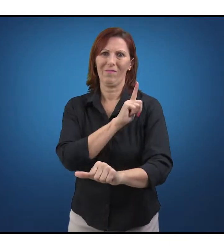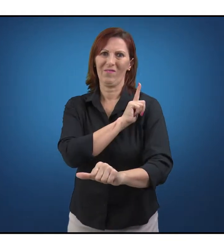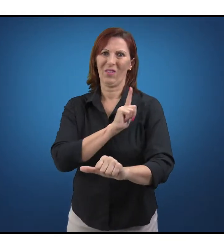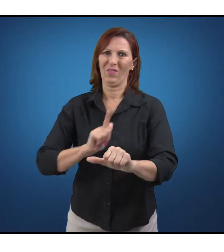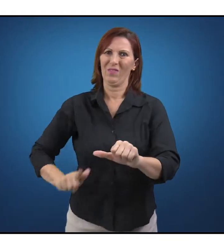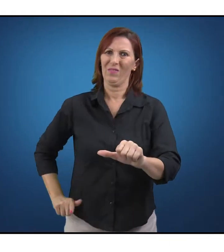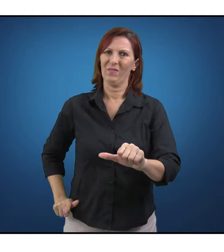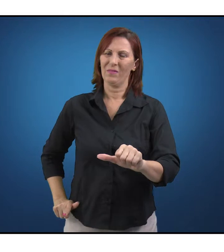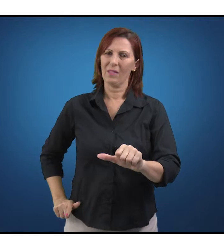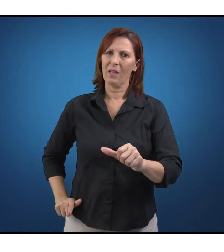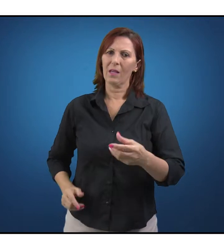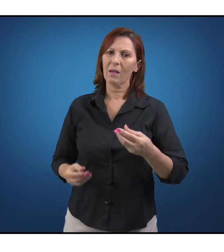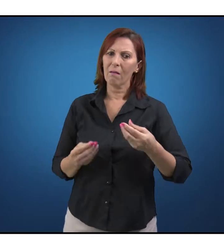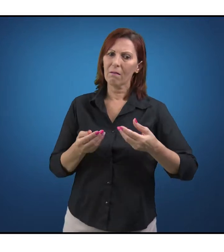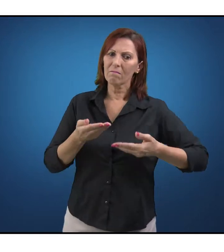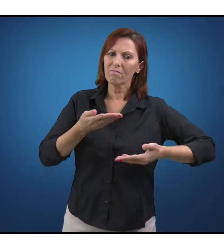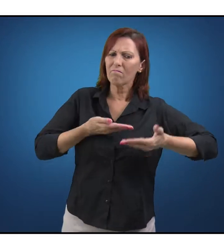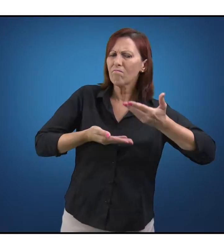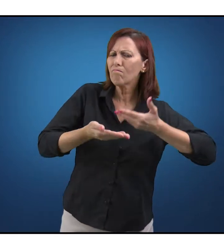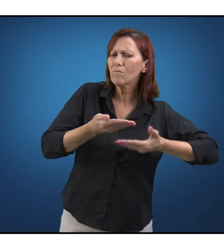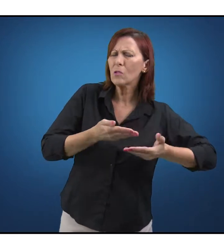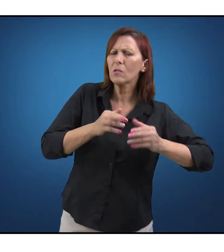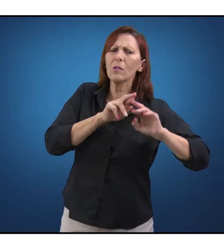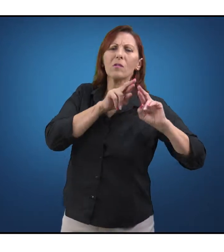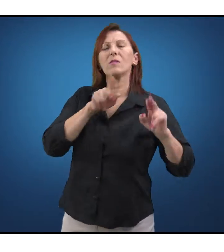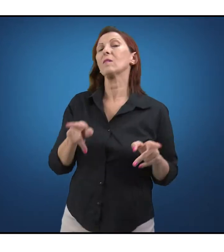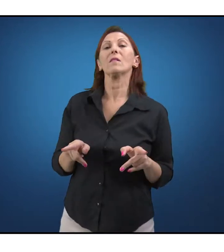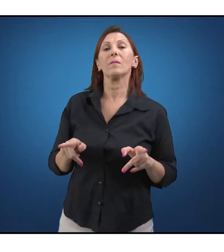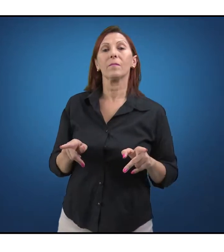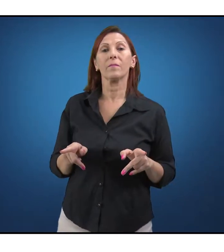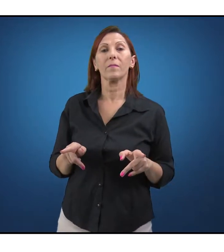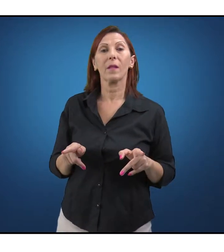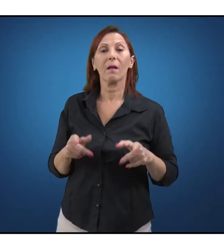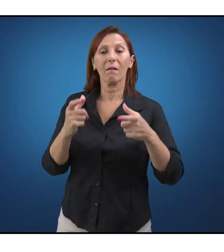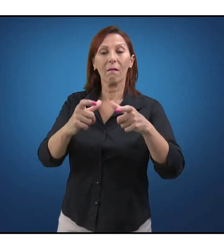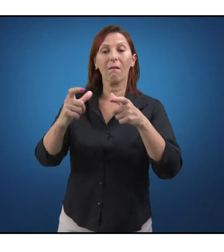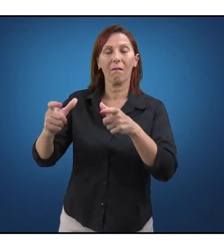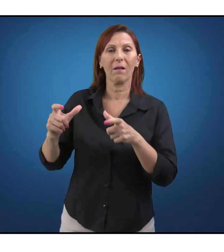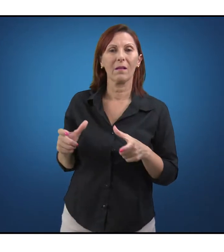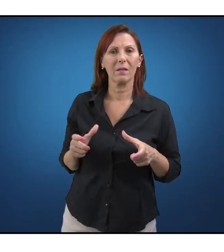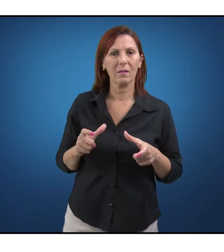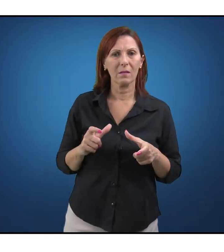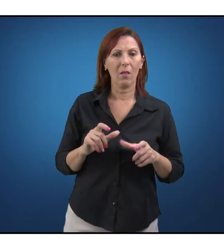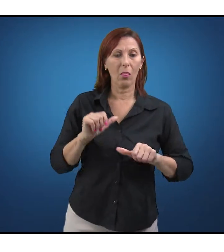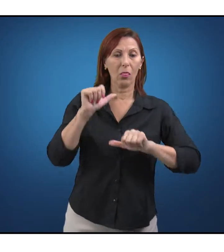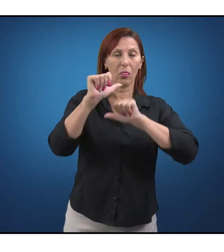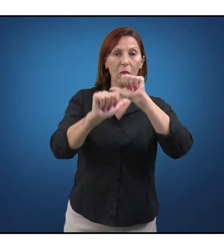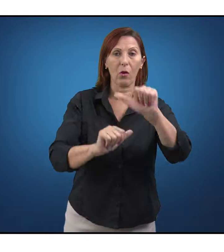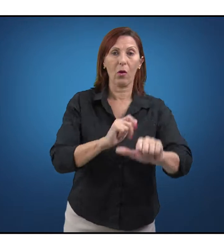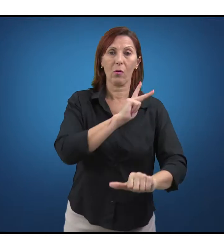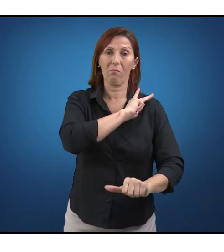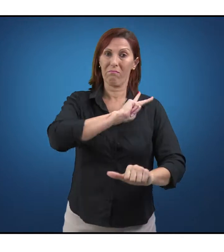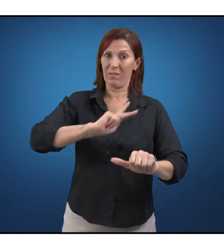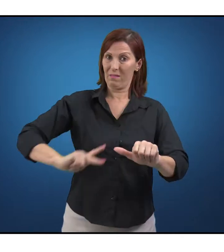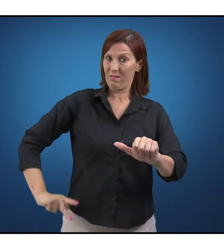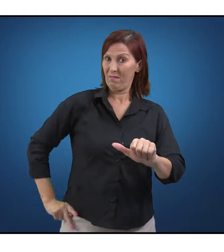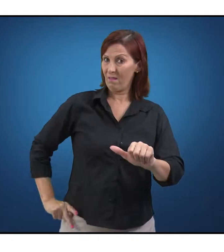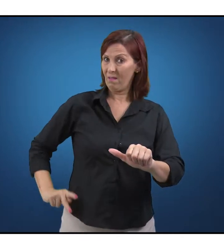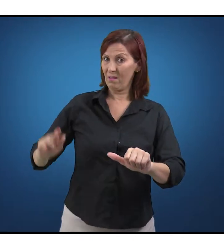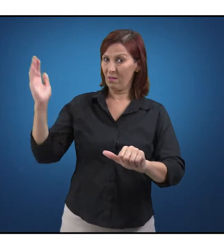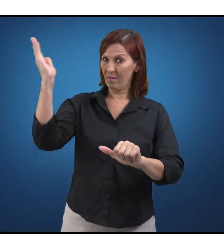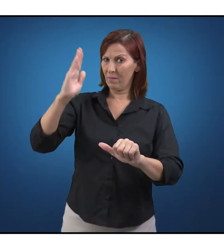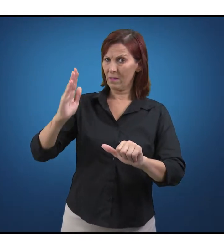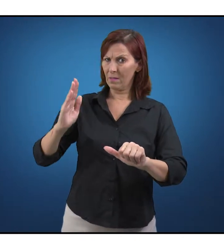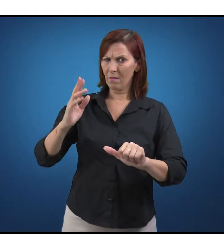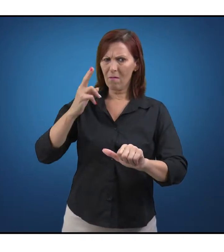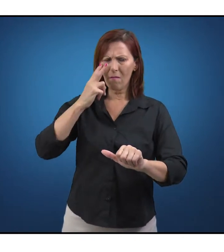uma forma de gerir aquele espaço diferente. Quando eu tenho uma troca de presidente da República, eu tenho uma forma de gerir aquele país